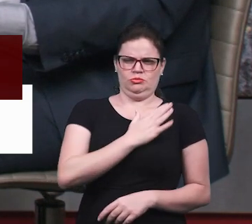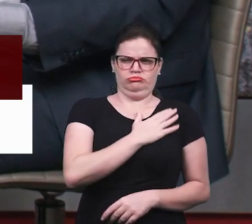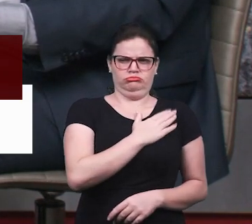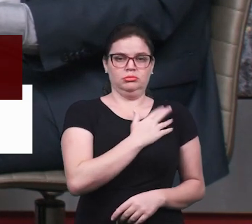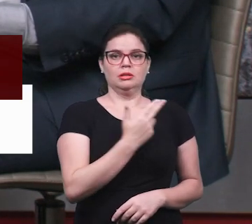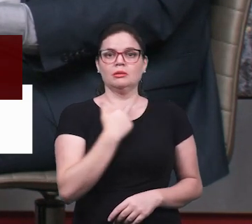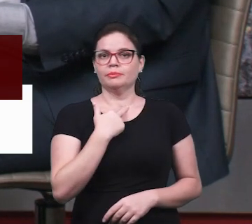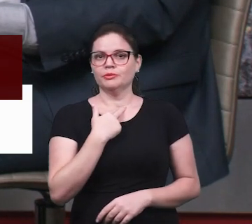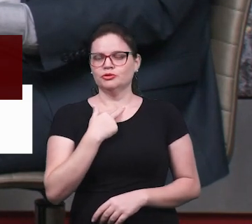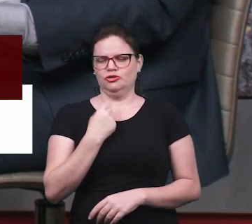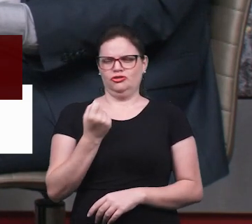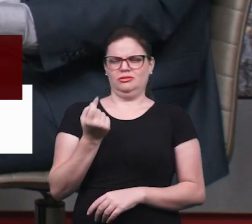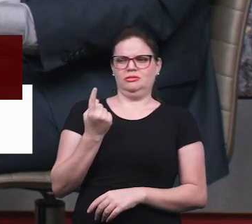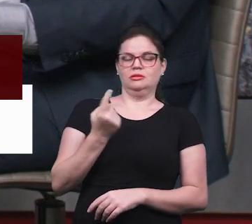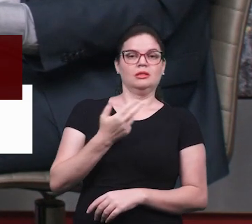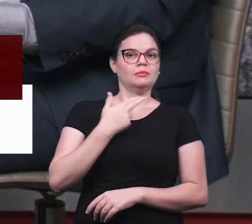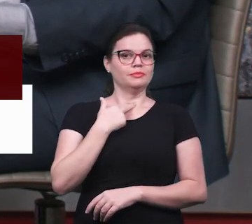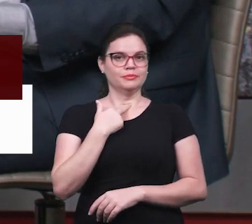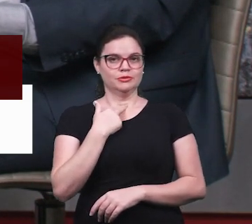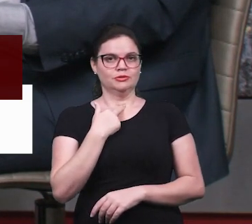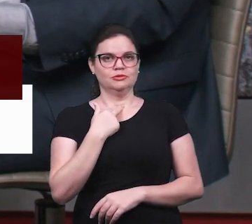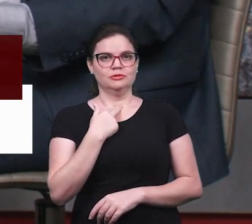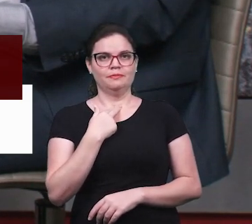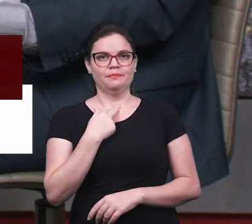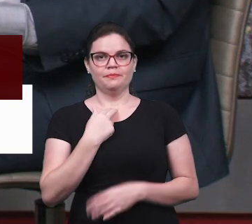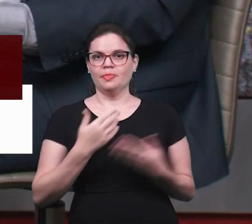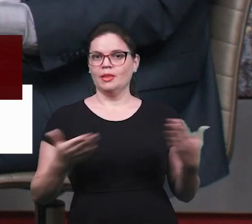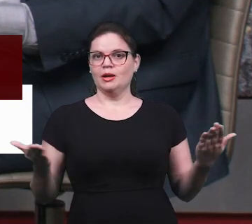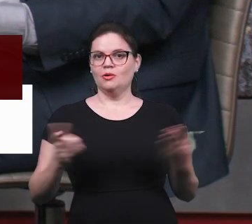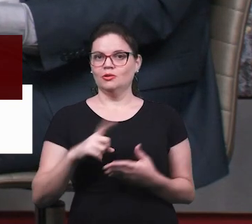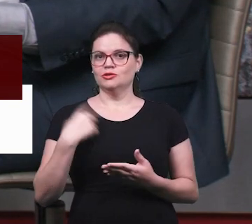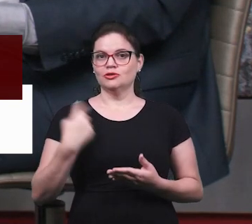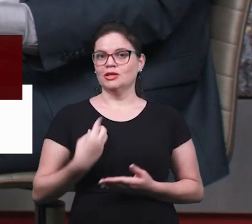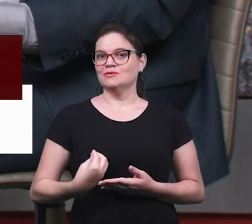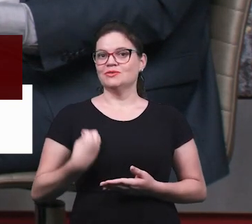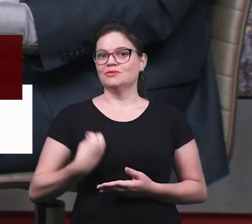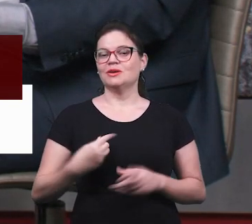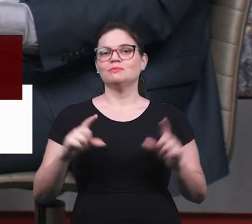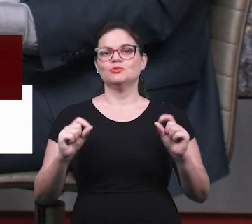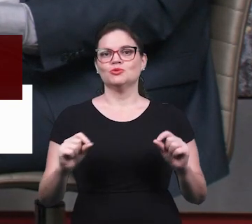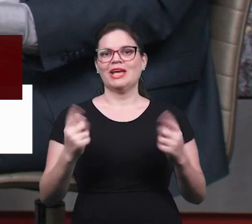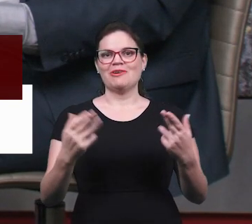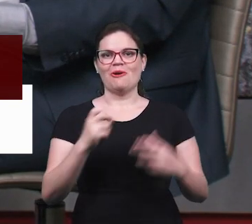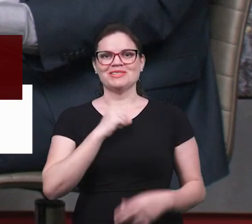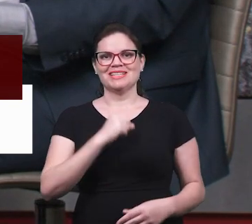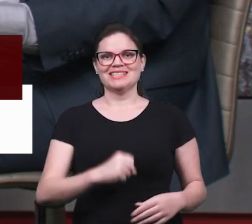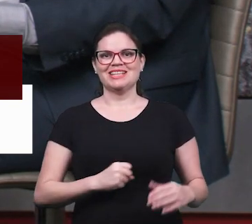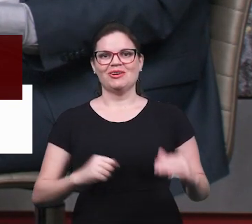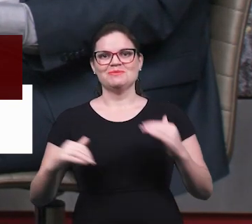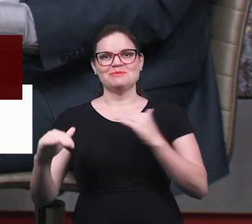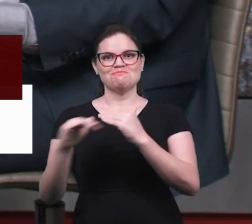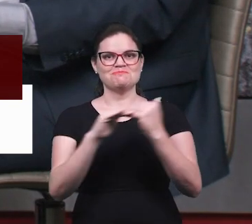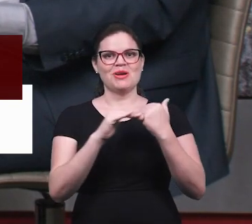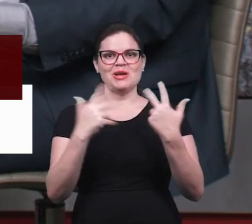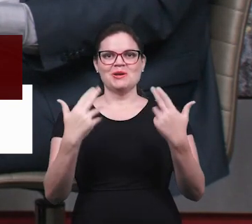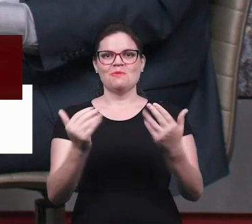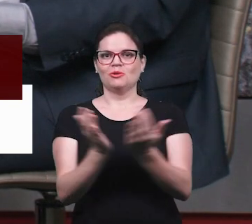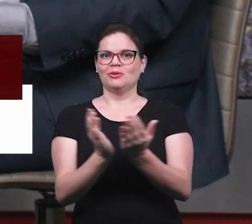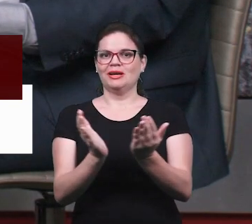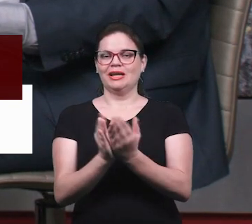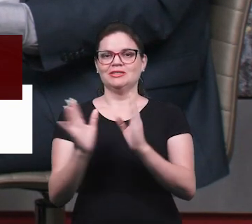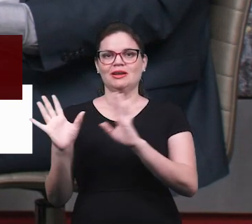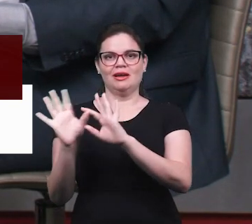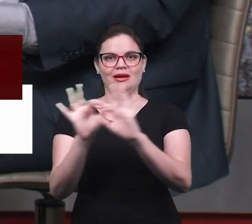nós vivemos hoje, irmãos? O sacerdócio universal do crente. Então, como a regra do Senhor a régua, né, do Senhor é